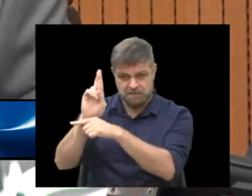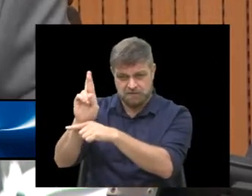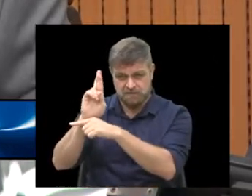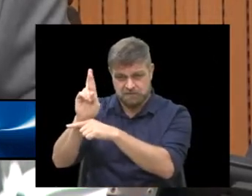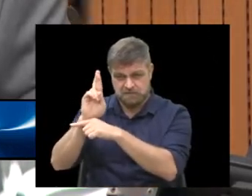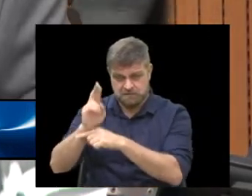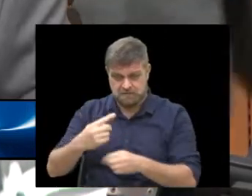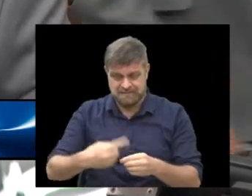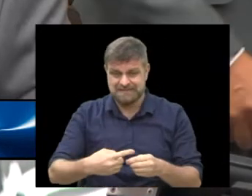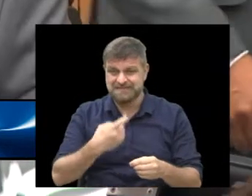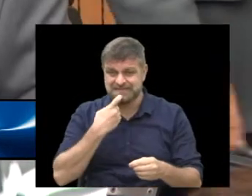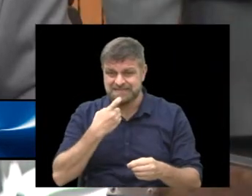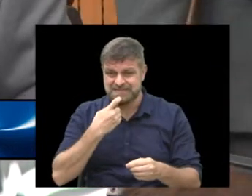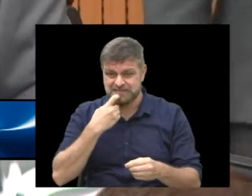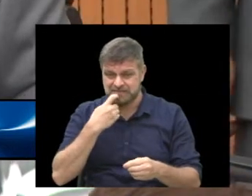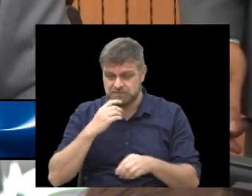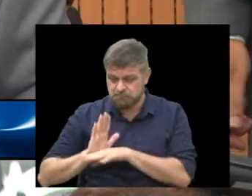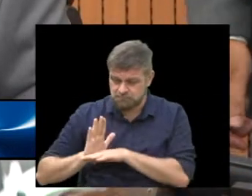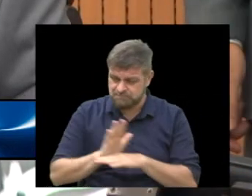a nossa cidade.